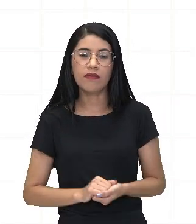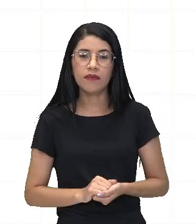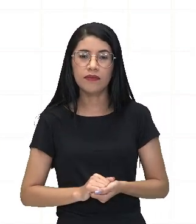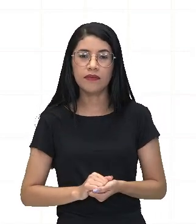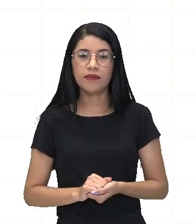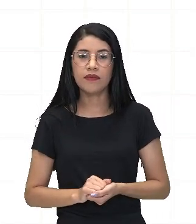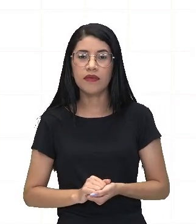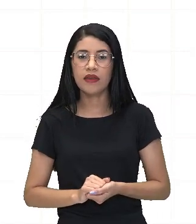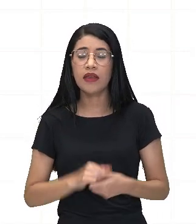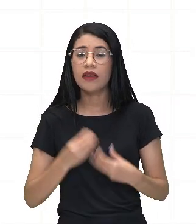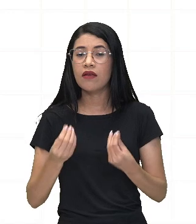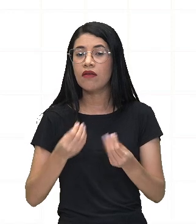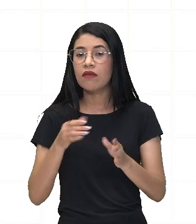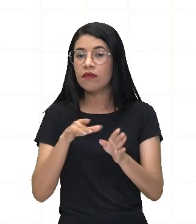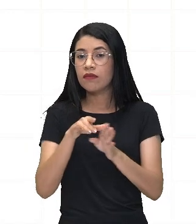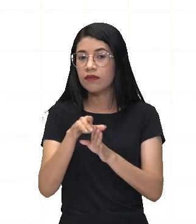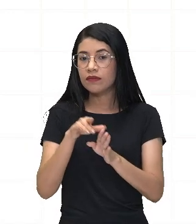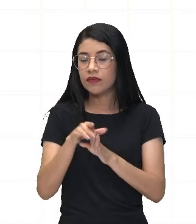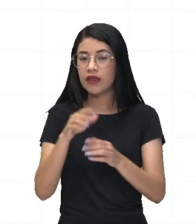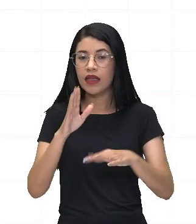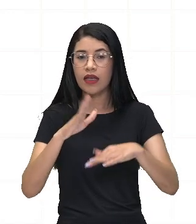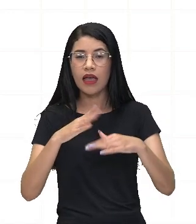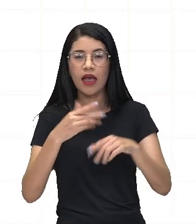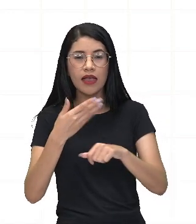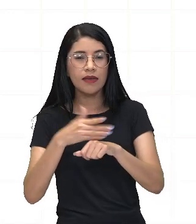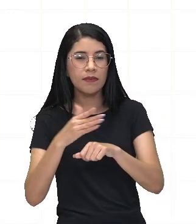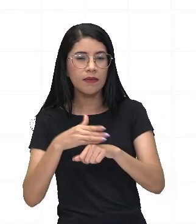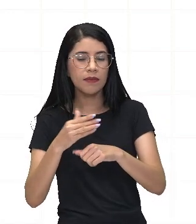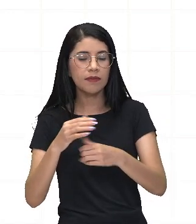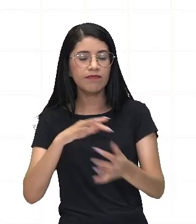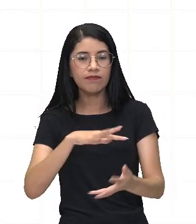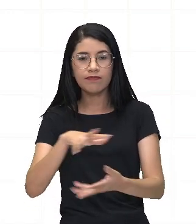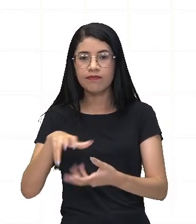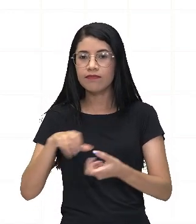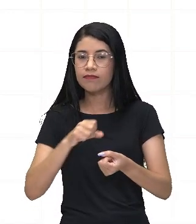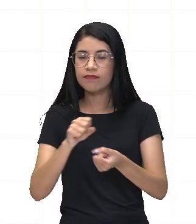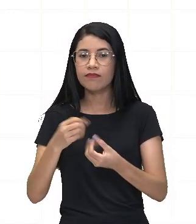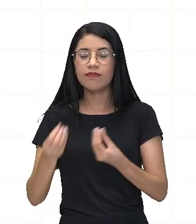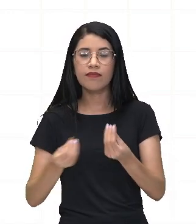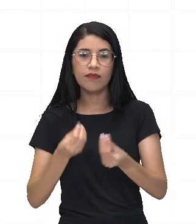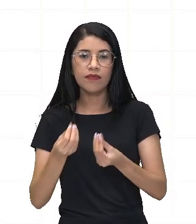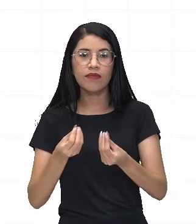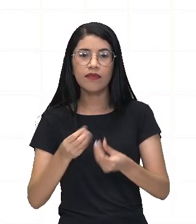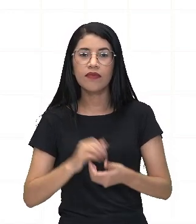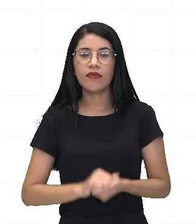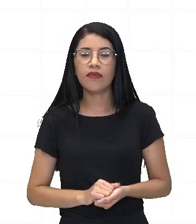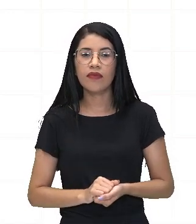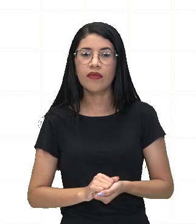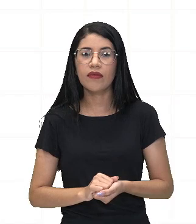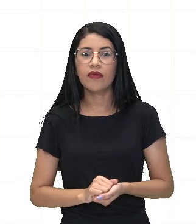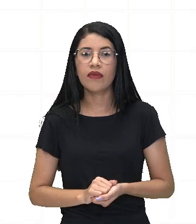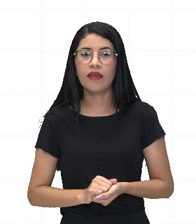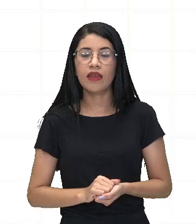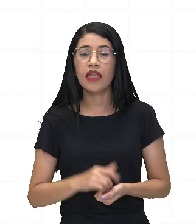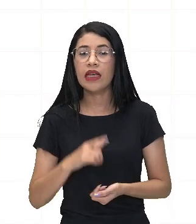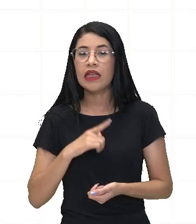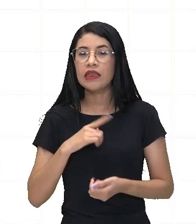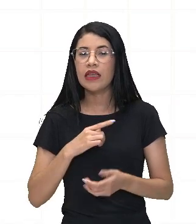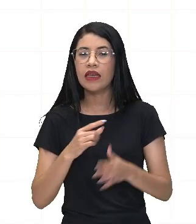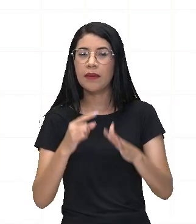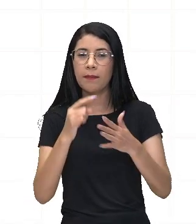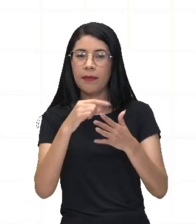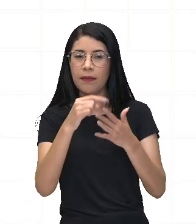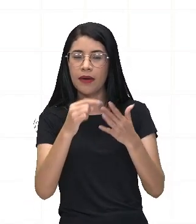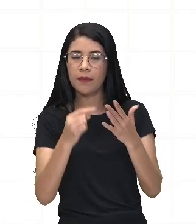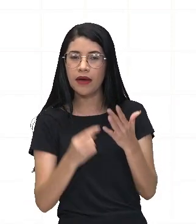vai orientar as práticas de desenvolvimento sustentável, né? Nós temos os pilares